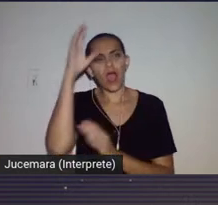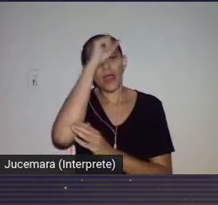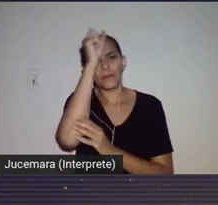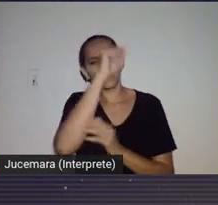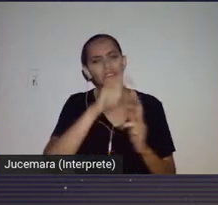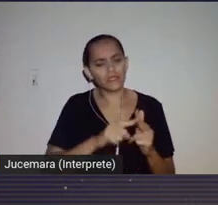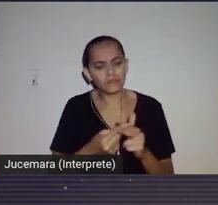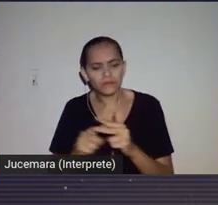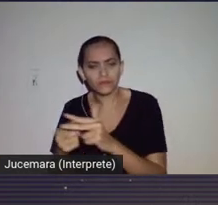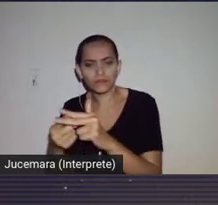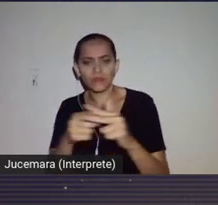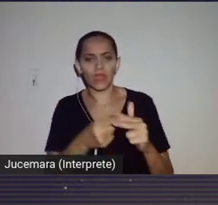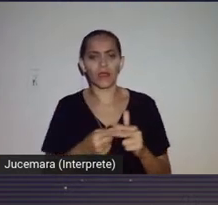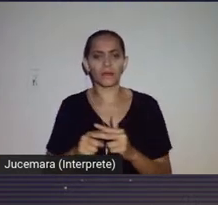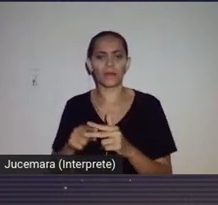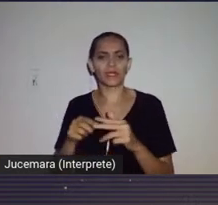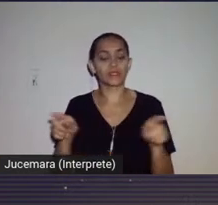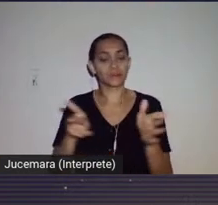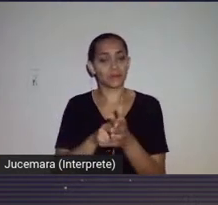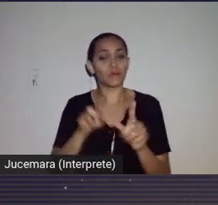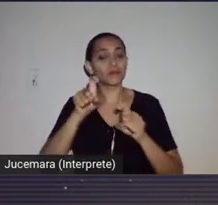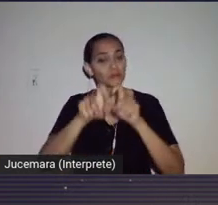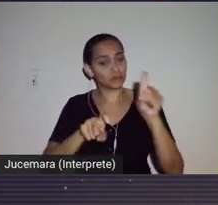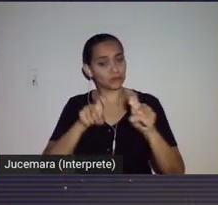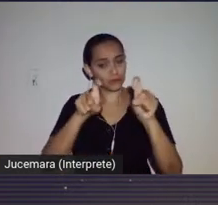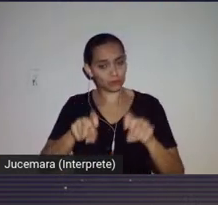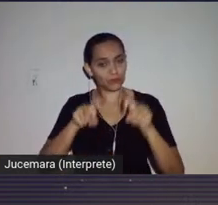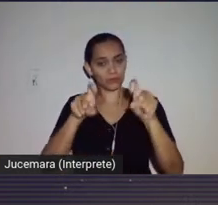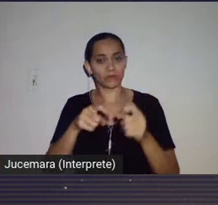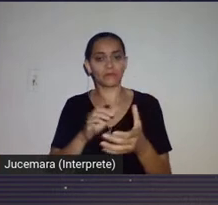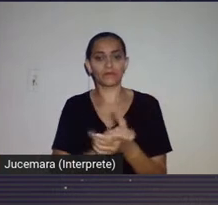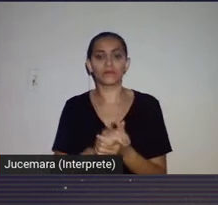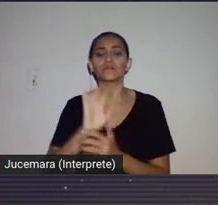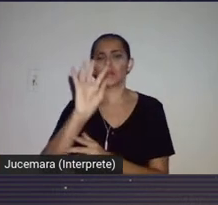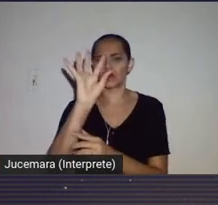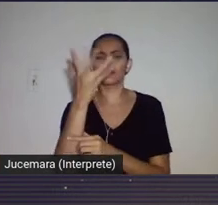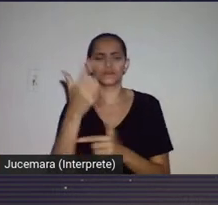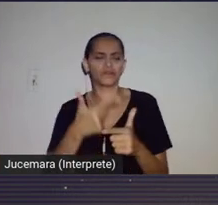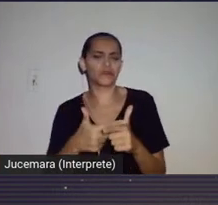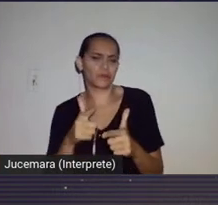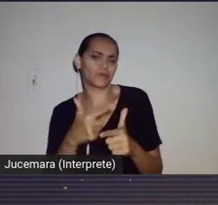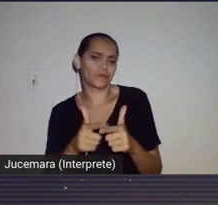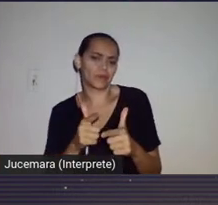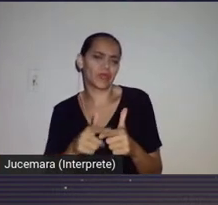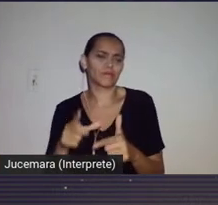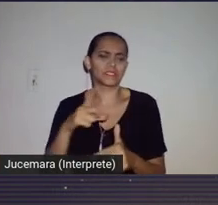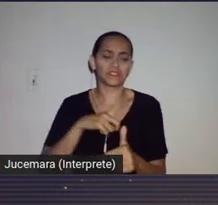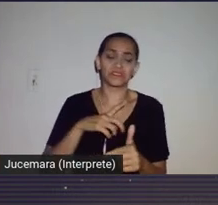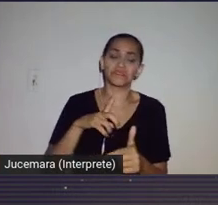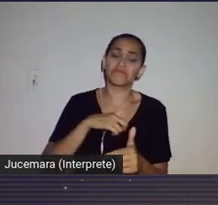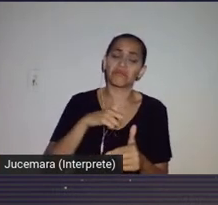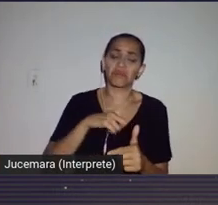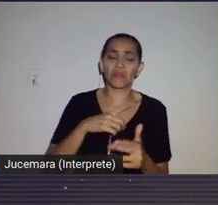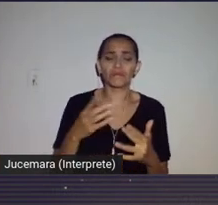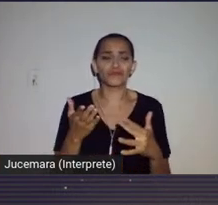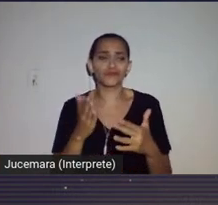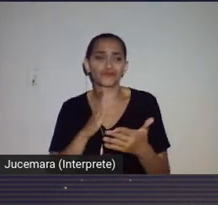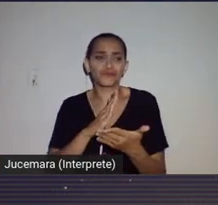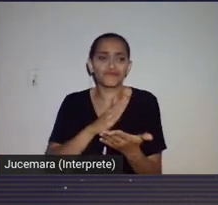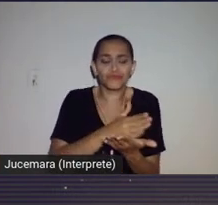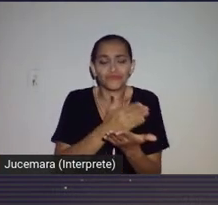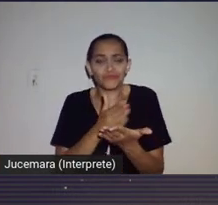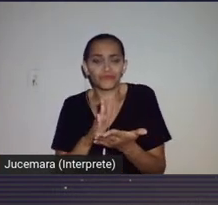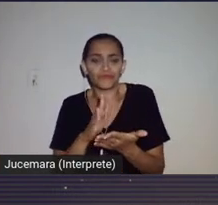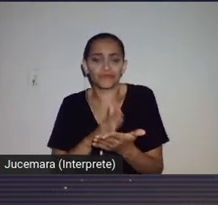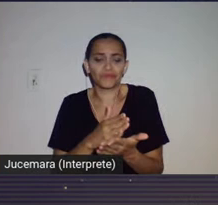é muito sobre resolução de problemas, então a gente tem alguns problemas para resolver num certo intervalo de tempo, e é sobre resolver os problemas de